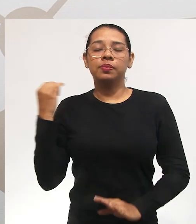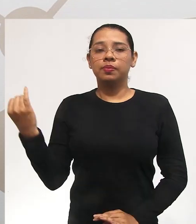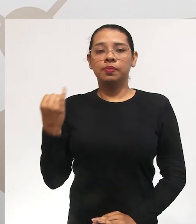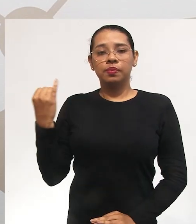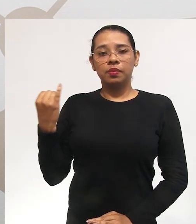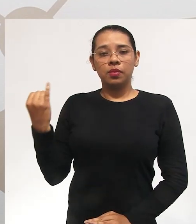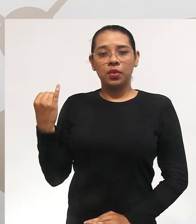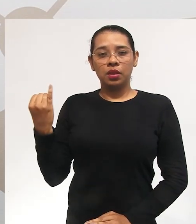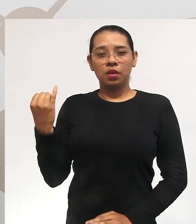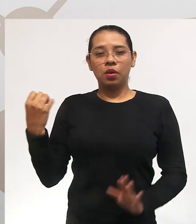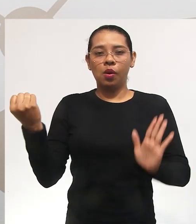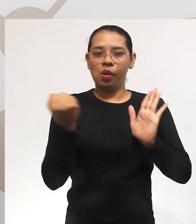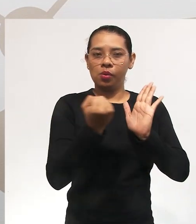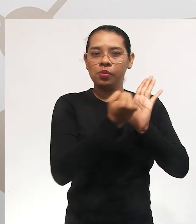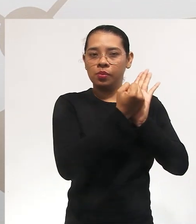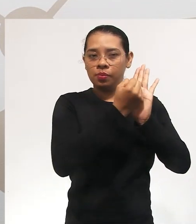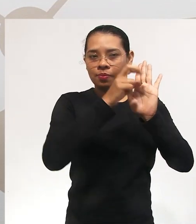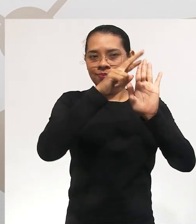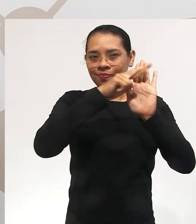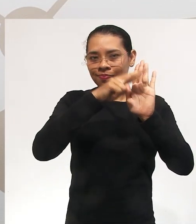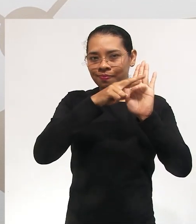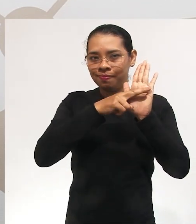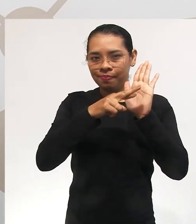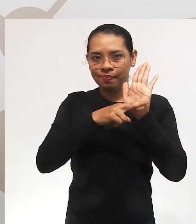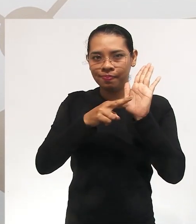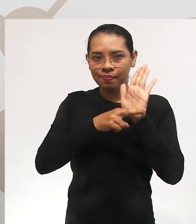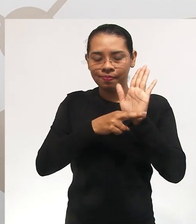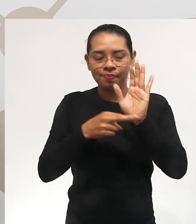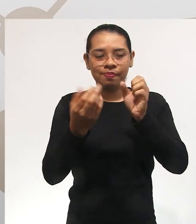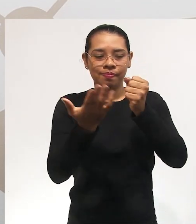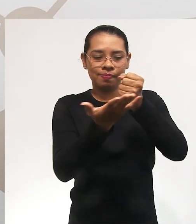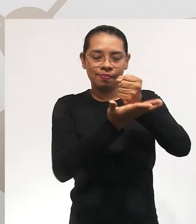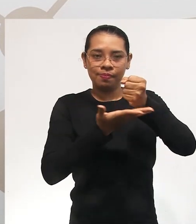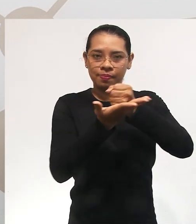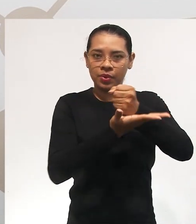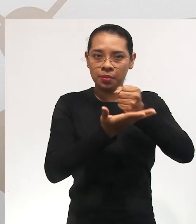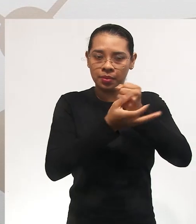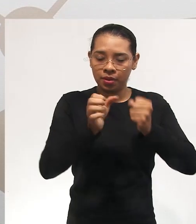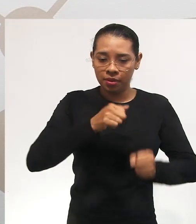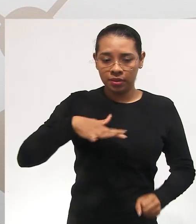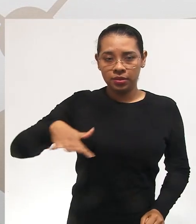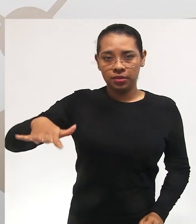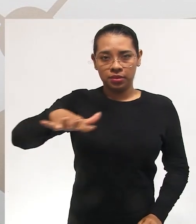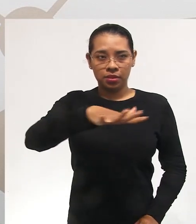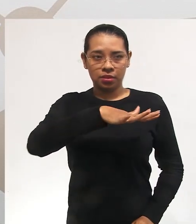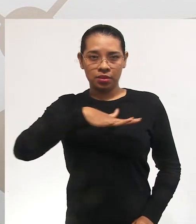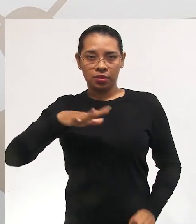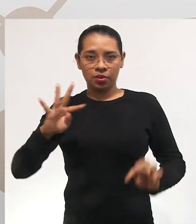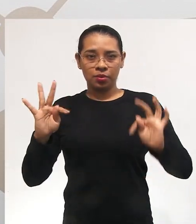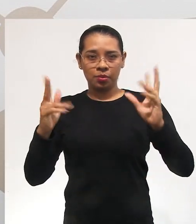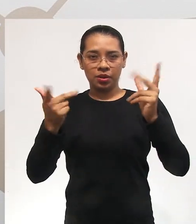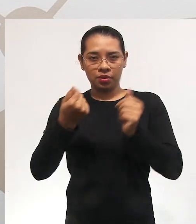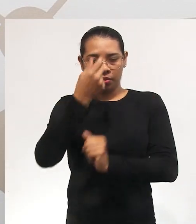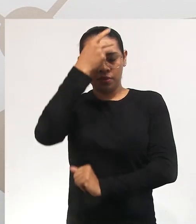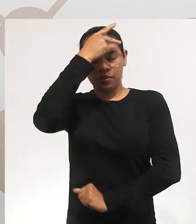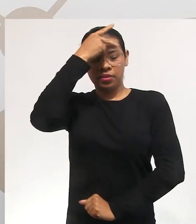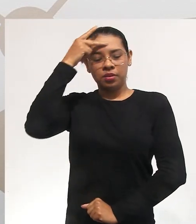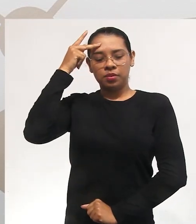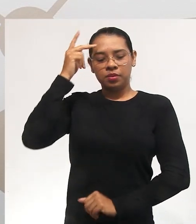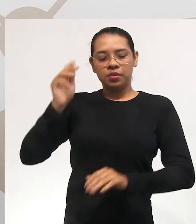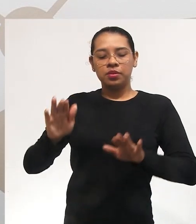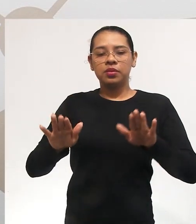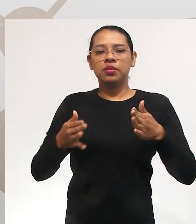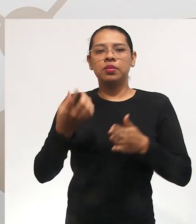é importante, ela é um marco, ela é uma regra, né? É uma base nacional, como diz o